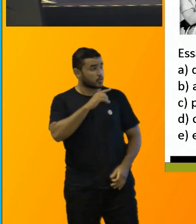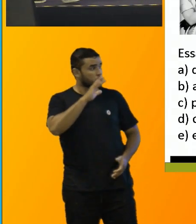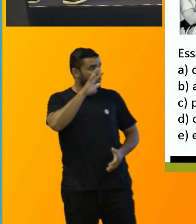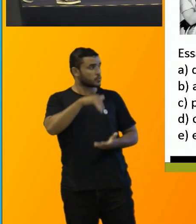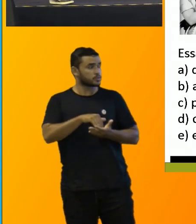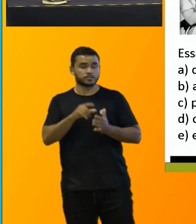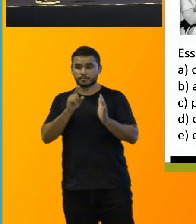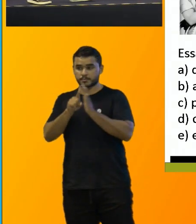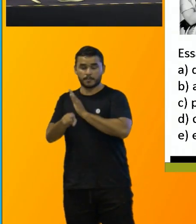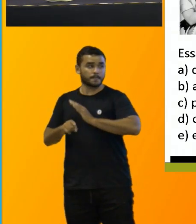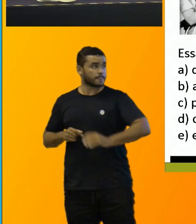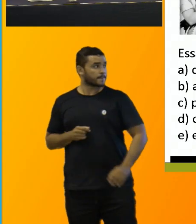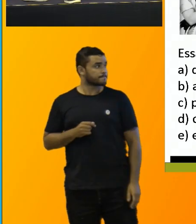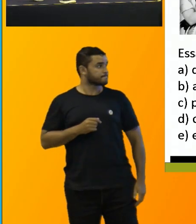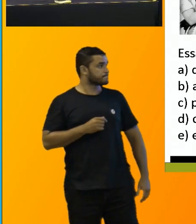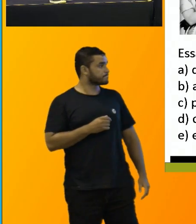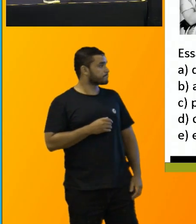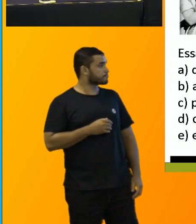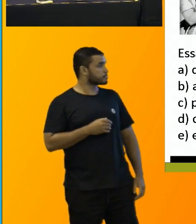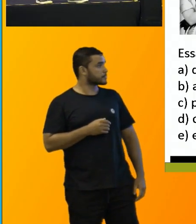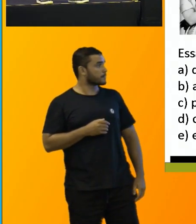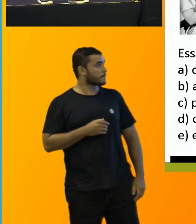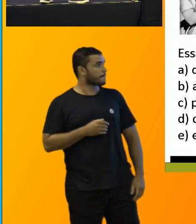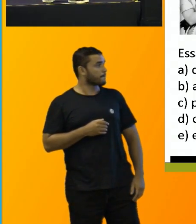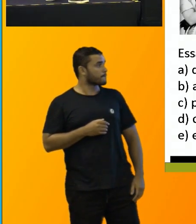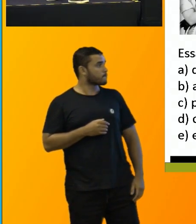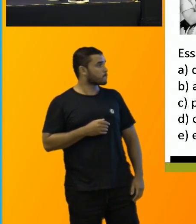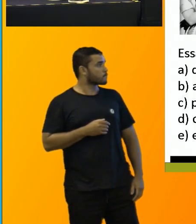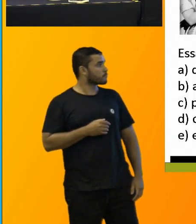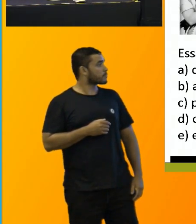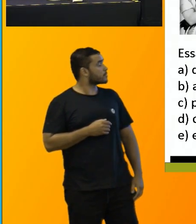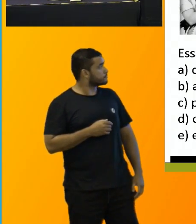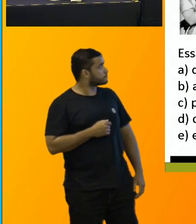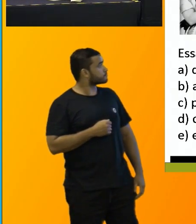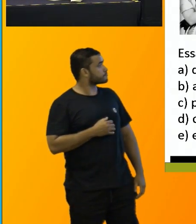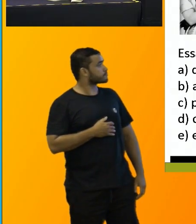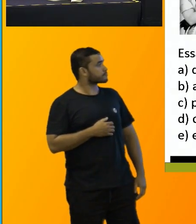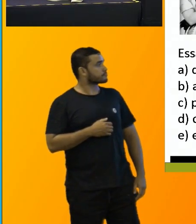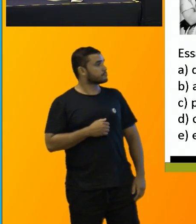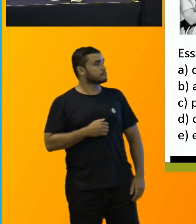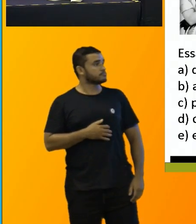o nosso convidado está chegando já aqui ao papo. Pode vir, Paulo Alex, por favor.